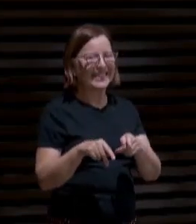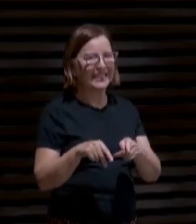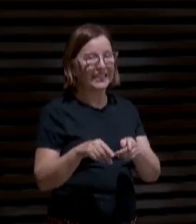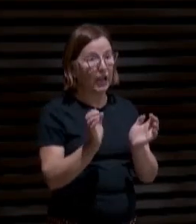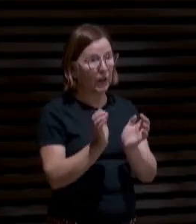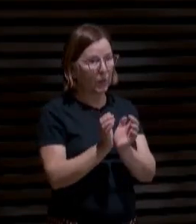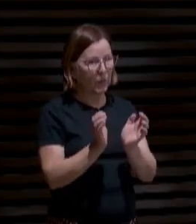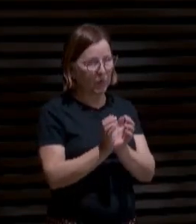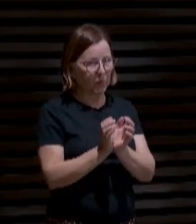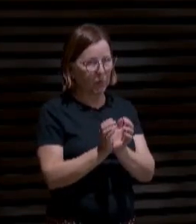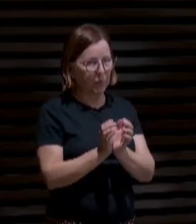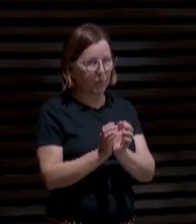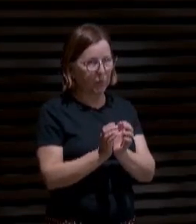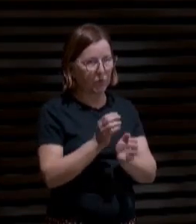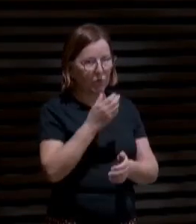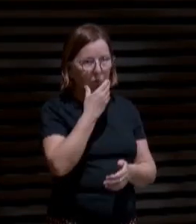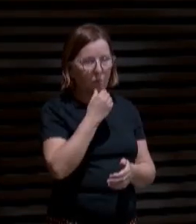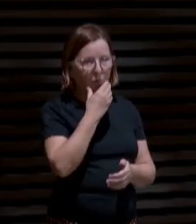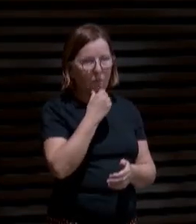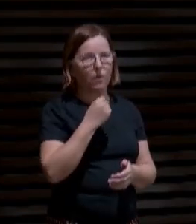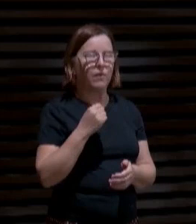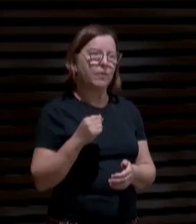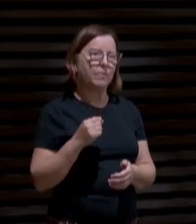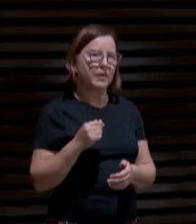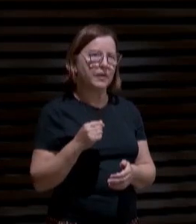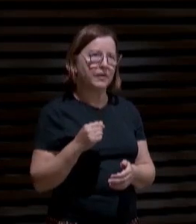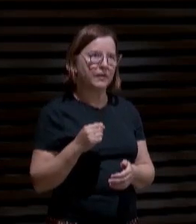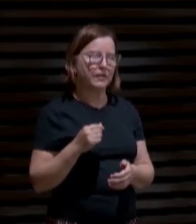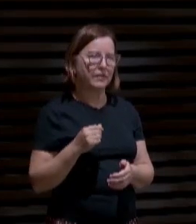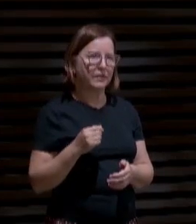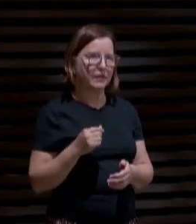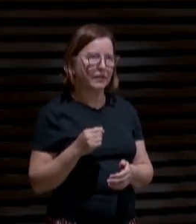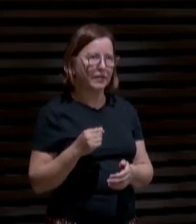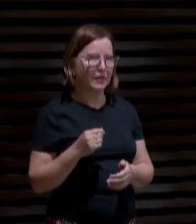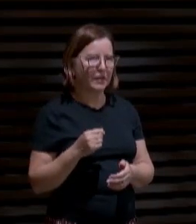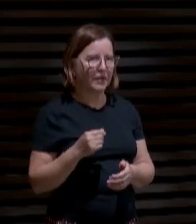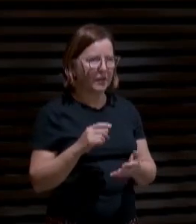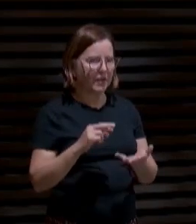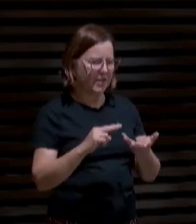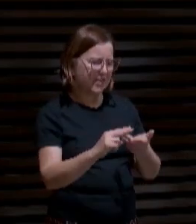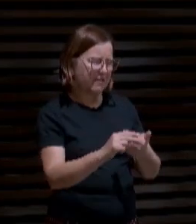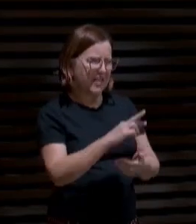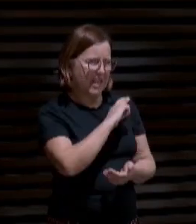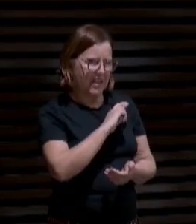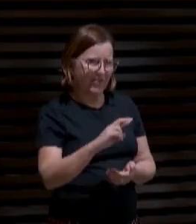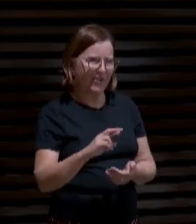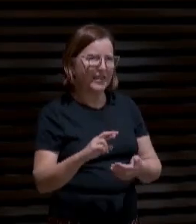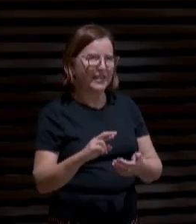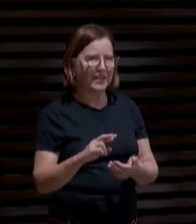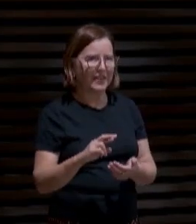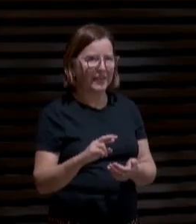grupo de homens formados por saduceus, fariseus, herodianos.